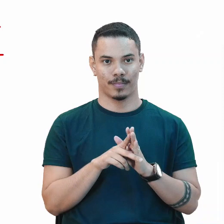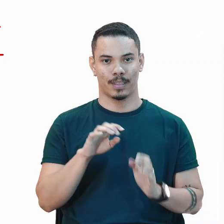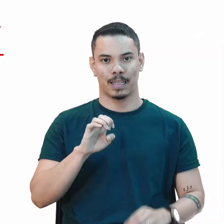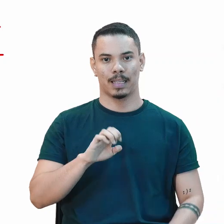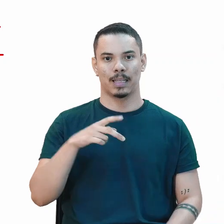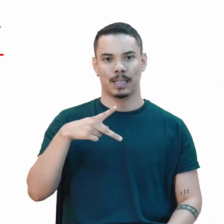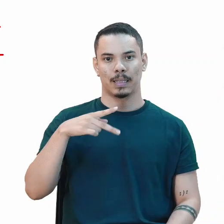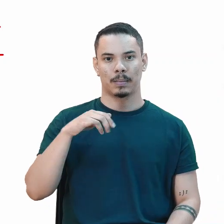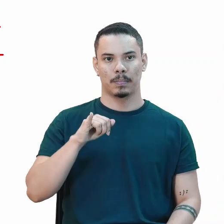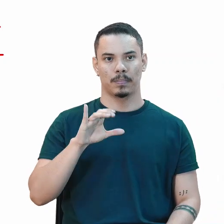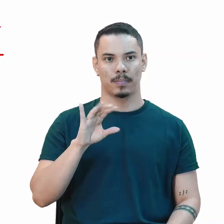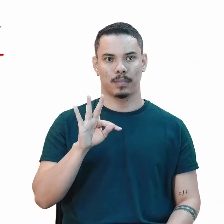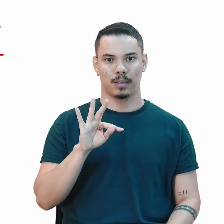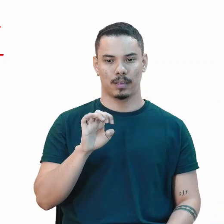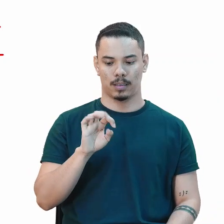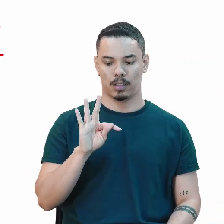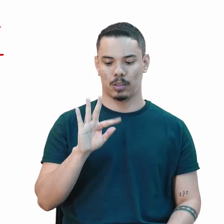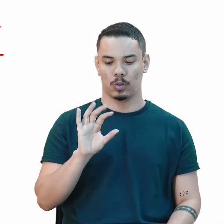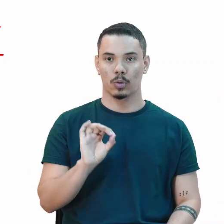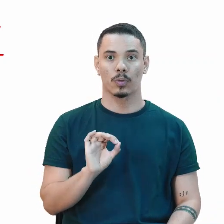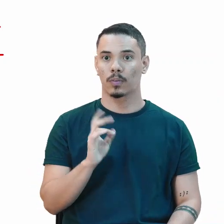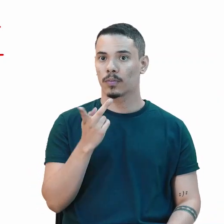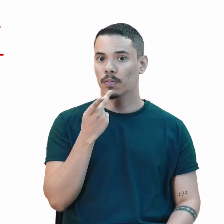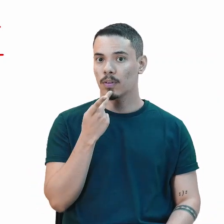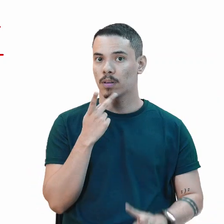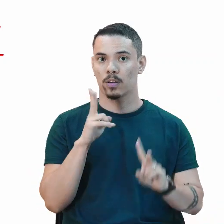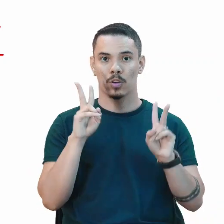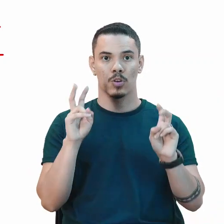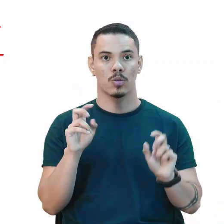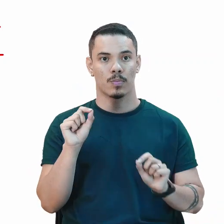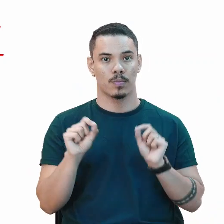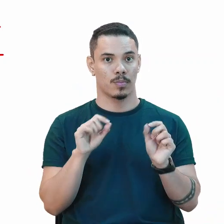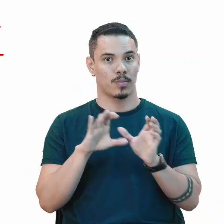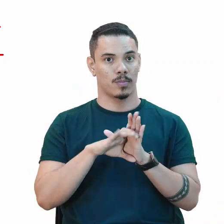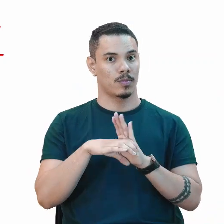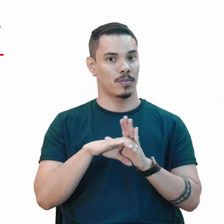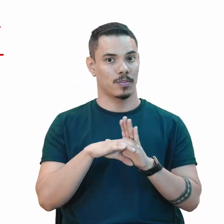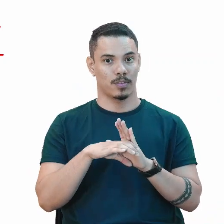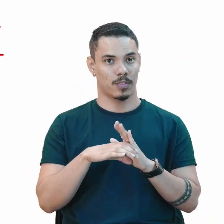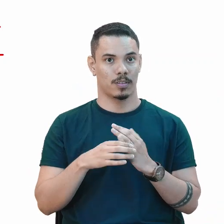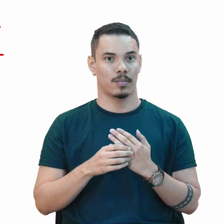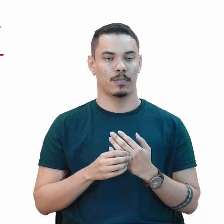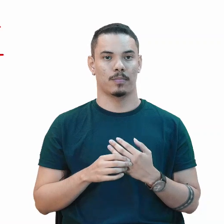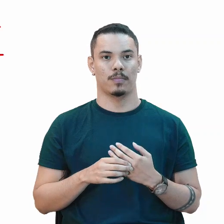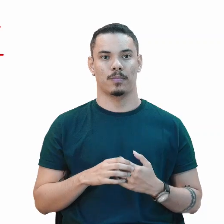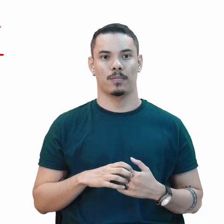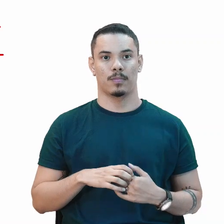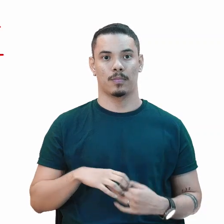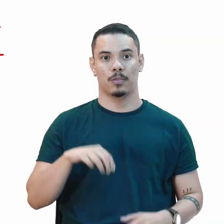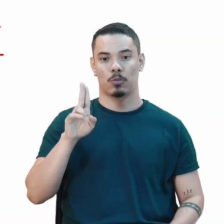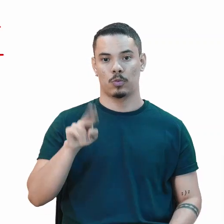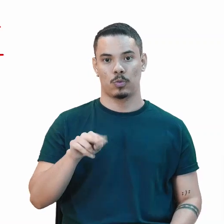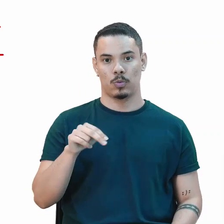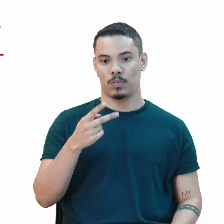Epiteto, que fala sobre esse conceito. Jamais diga